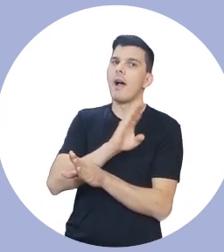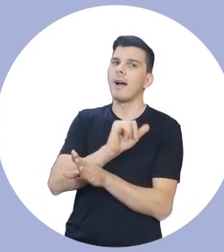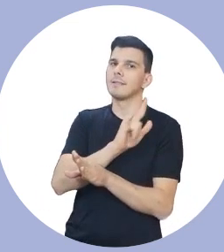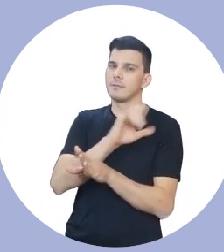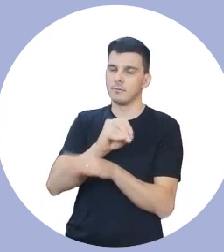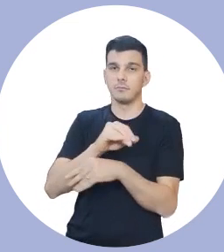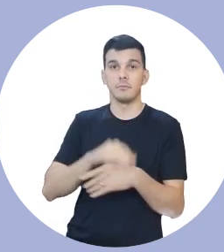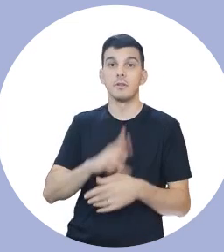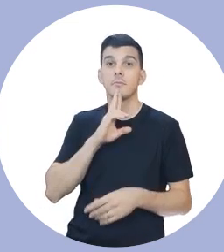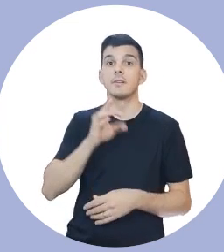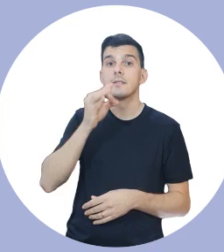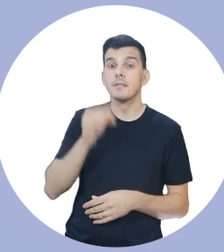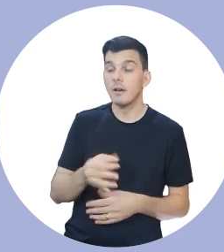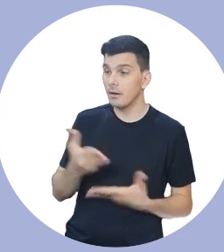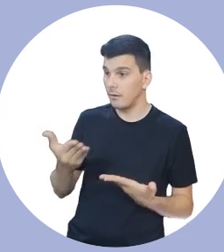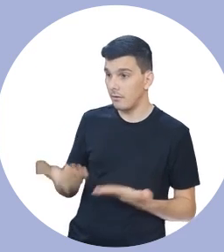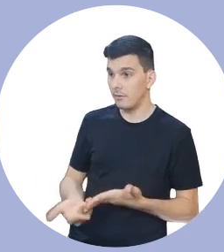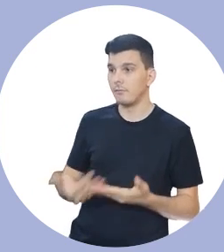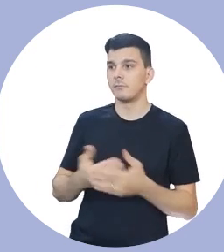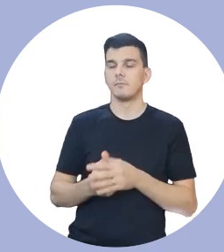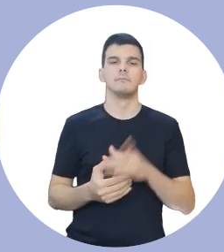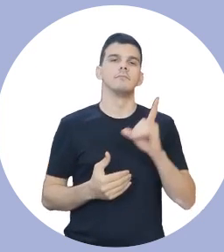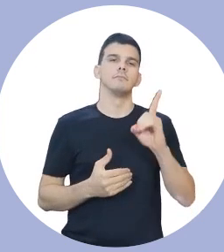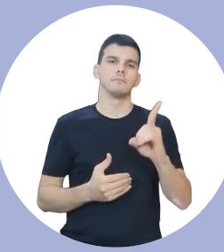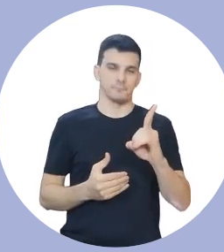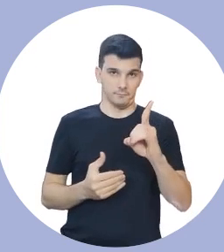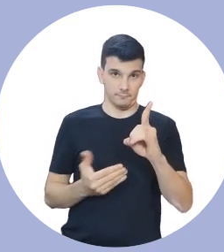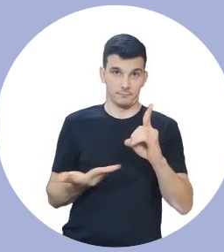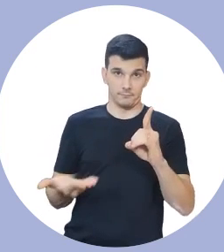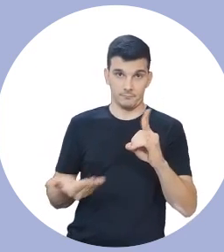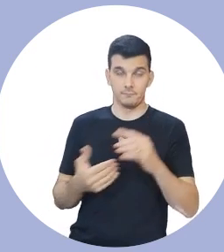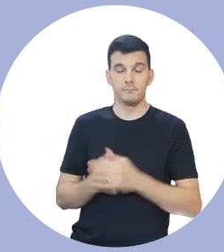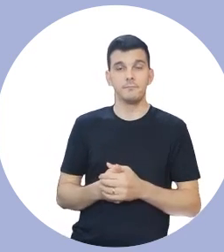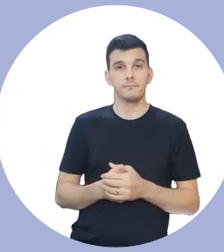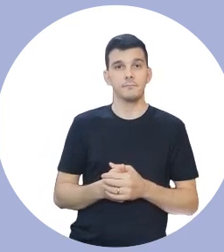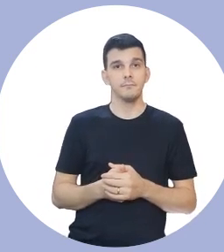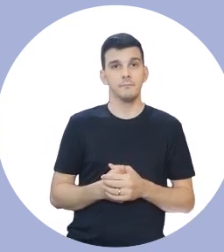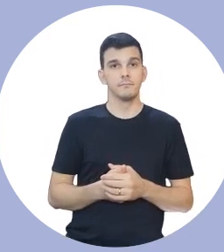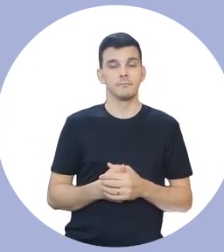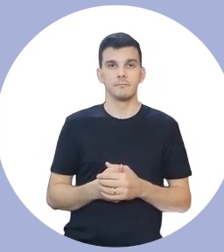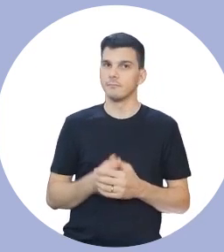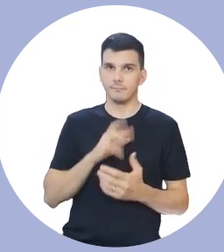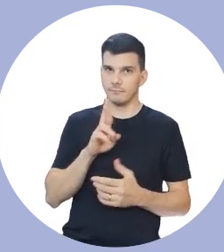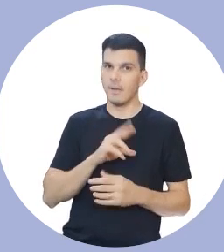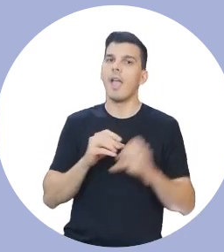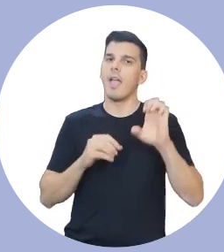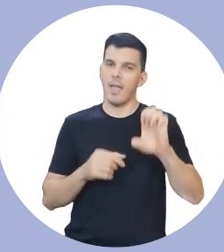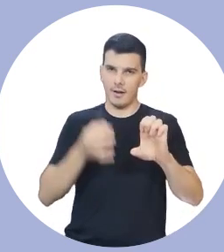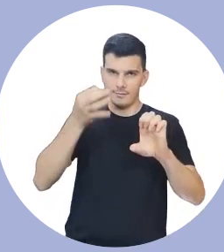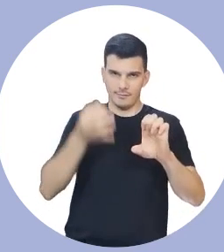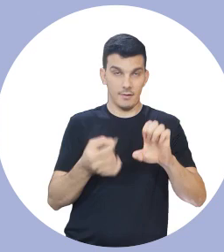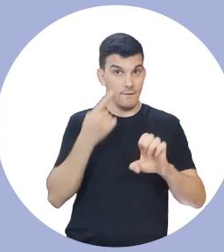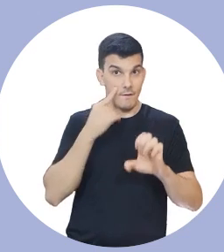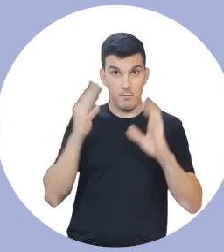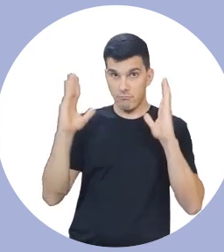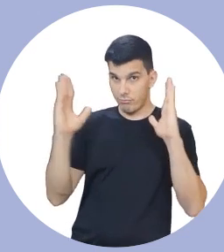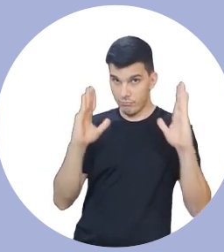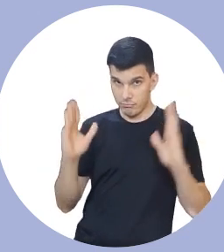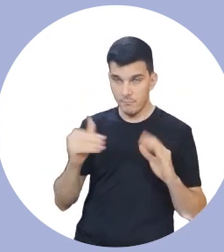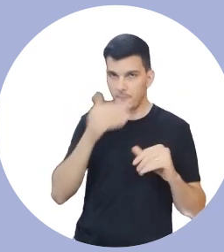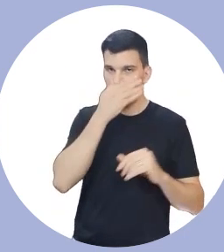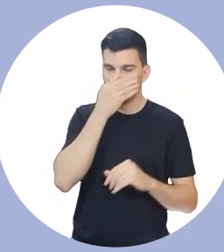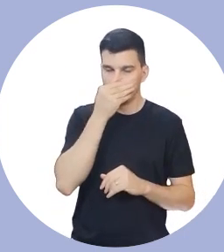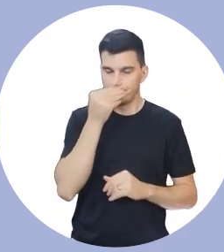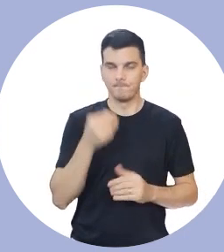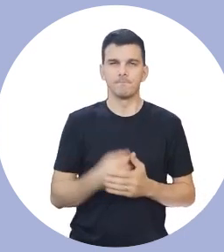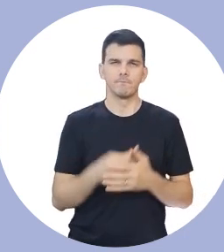ácido. Então, alternativa correta, básico, básico, ácido, ácido. Alternativa E. É só comparar os dois